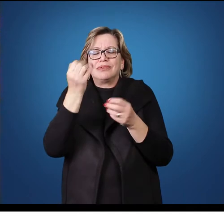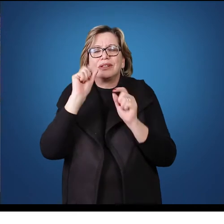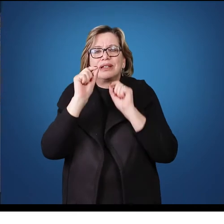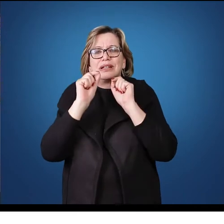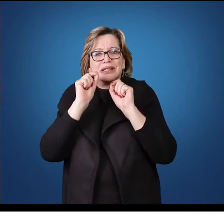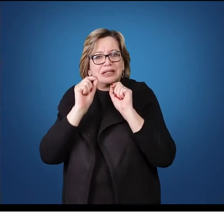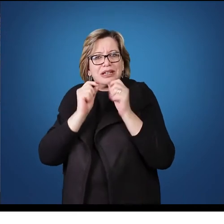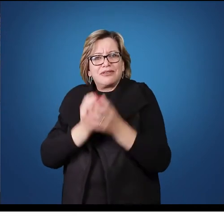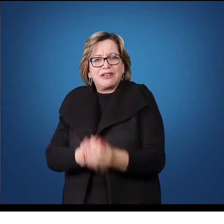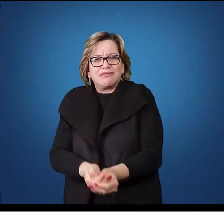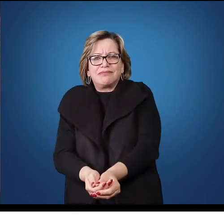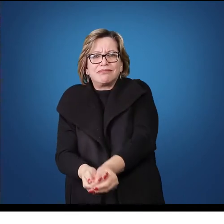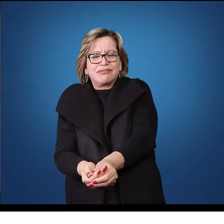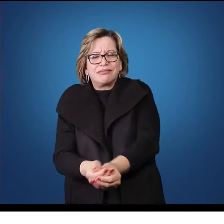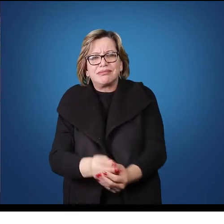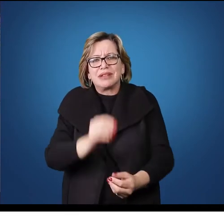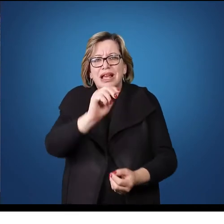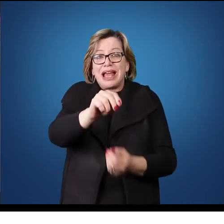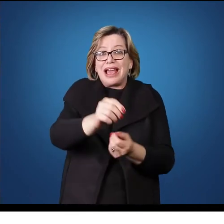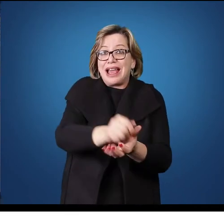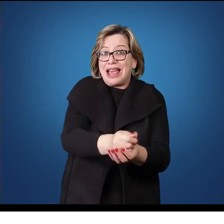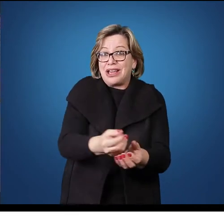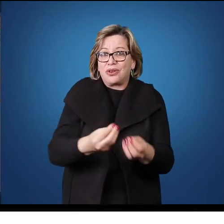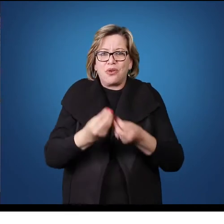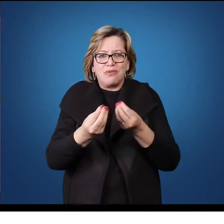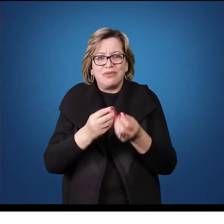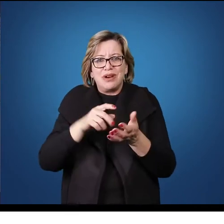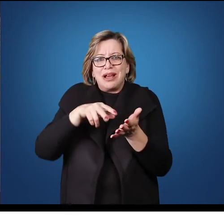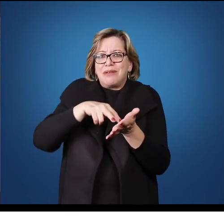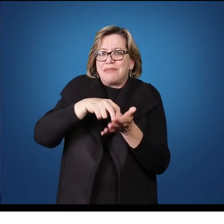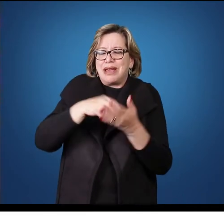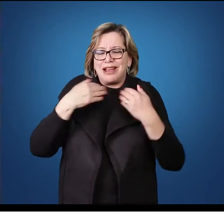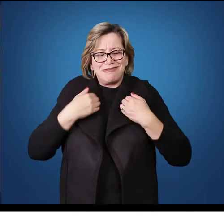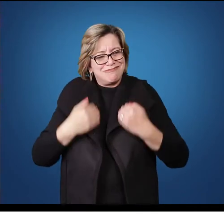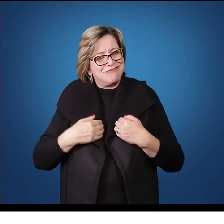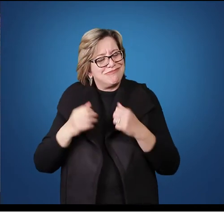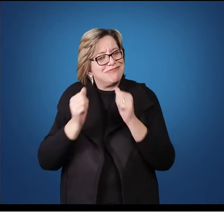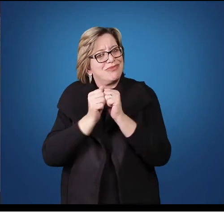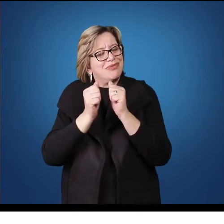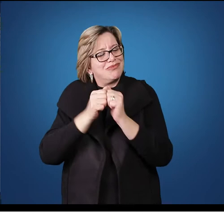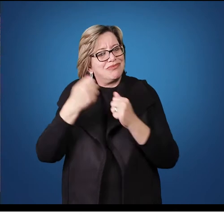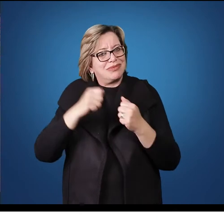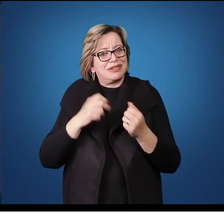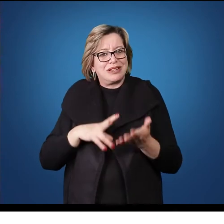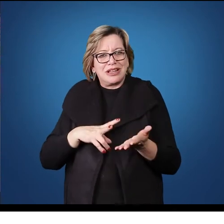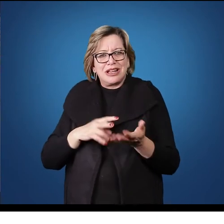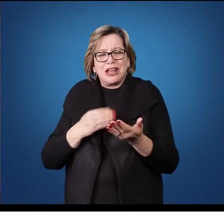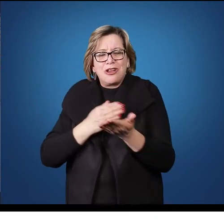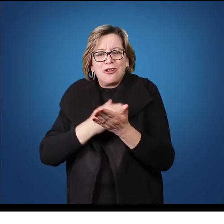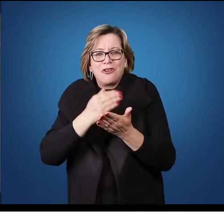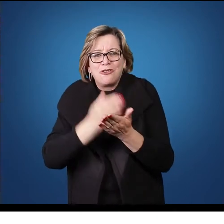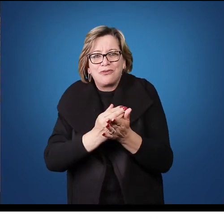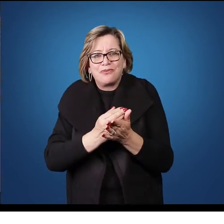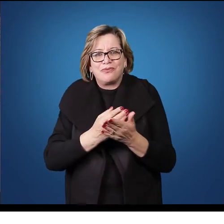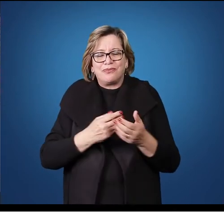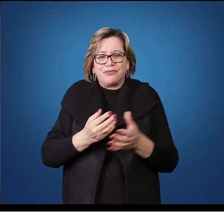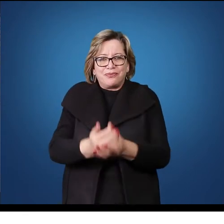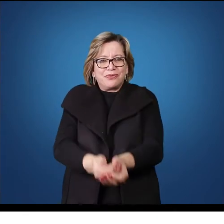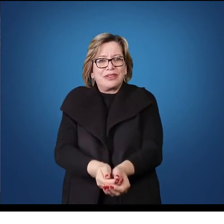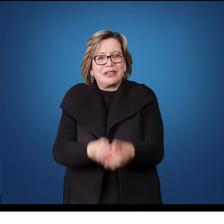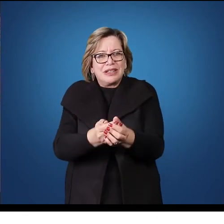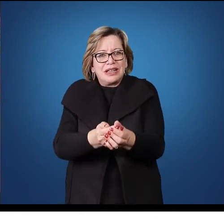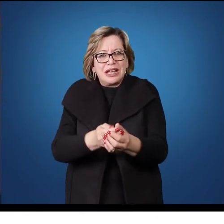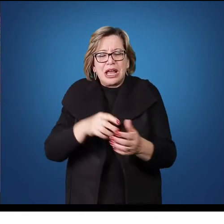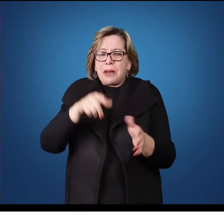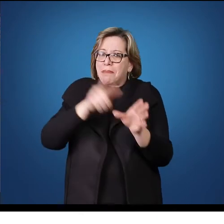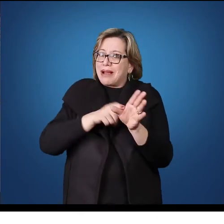vai dar direcionamento e orientação da bola é a posição de tronco e pernas. Então, há uma postura inicial para a manchete com o pé